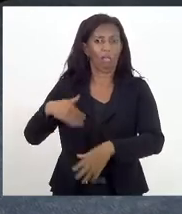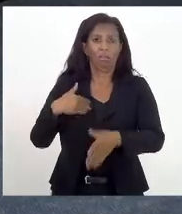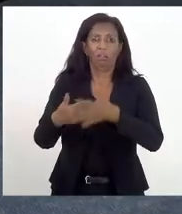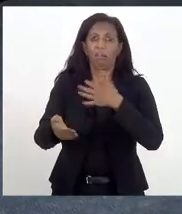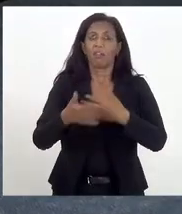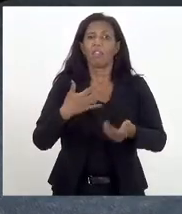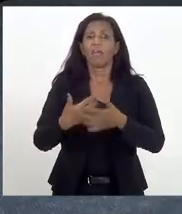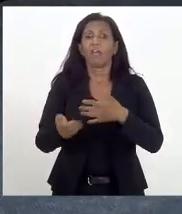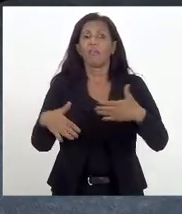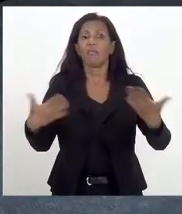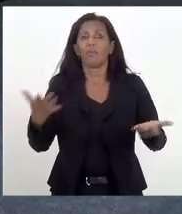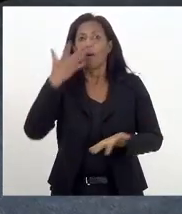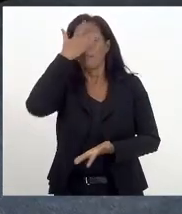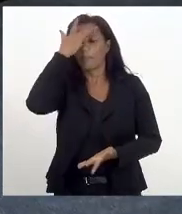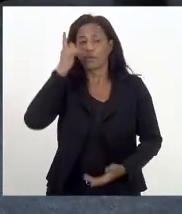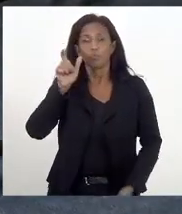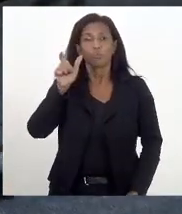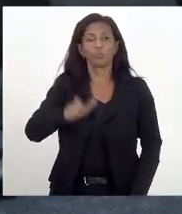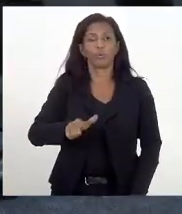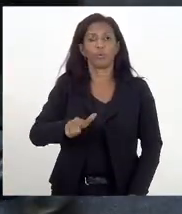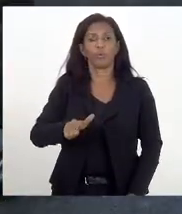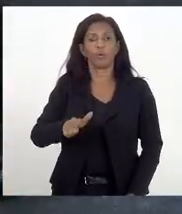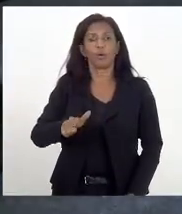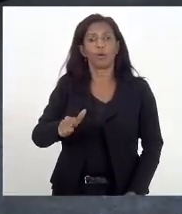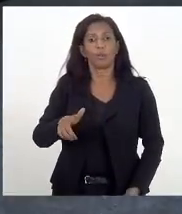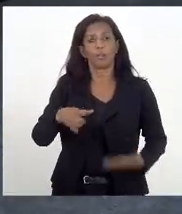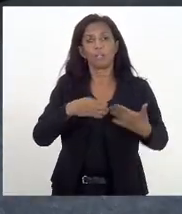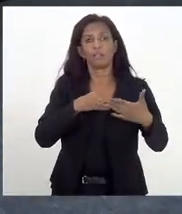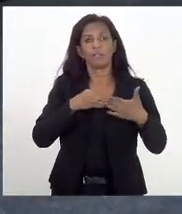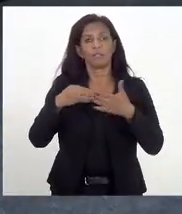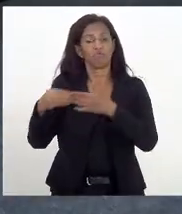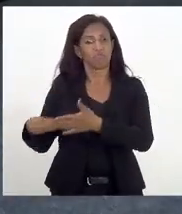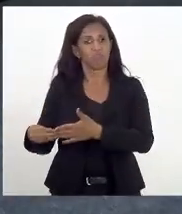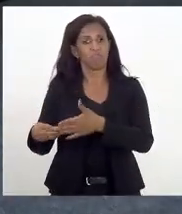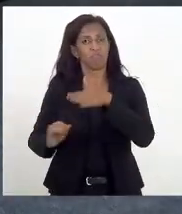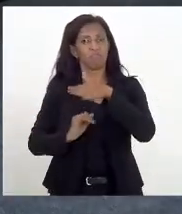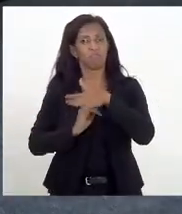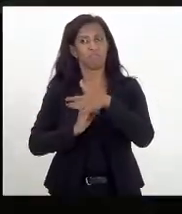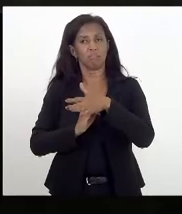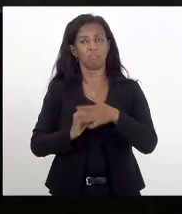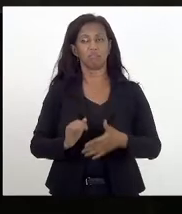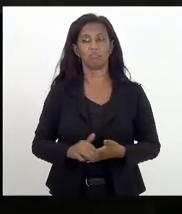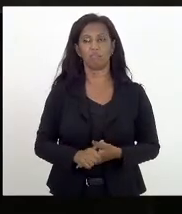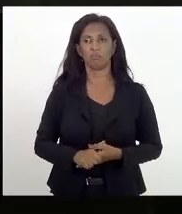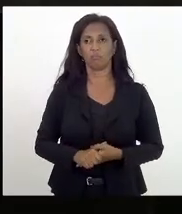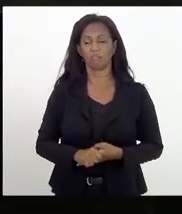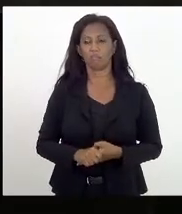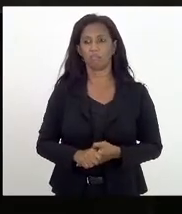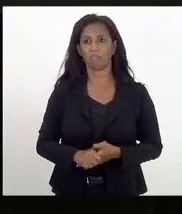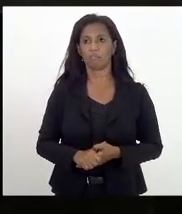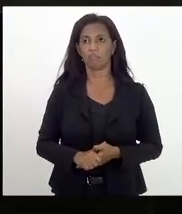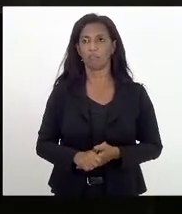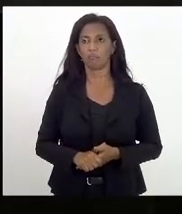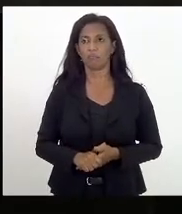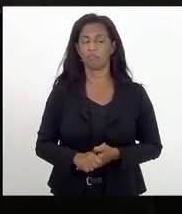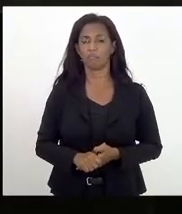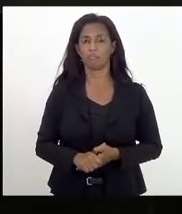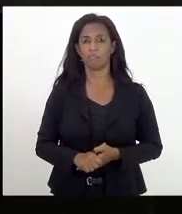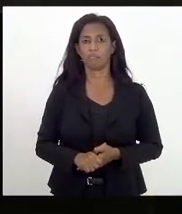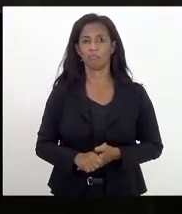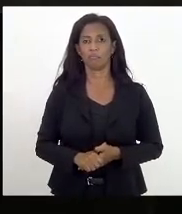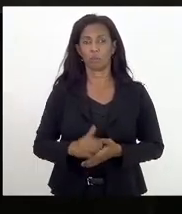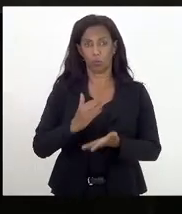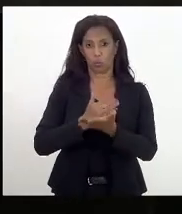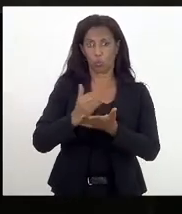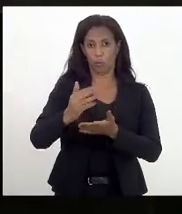lá quem for um indivíduo pessoa física que esteja à frente de uma importante instituição obrigado obrigado Deputado Amorim tô esperando que